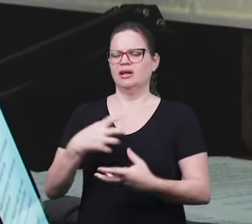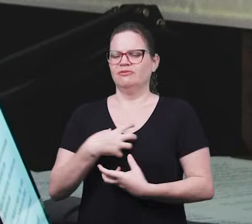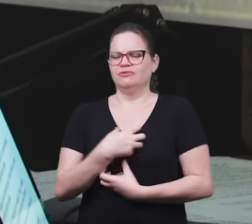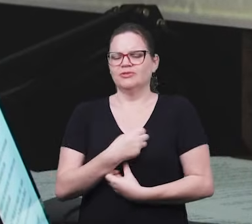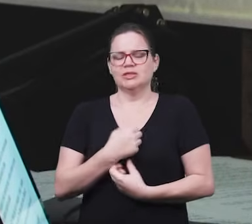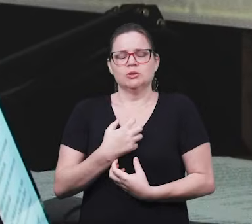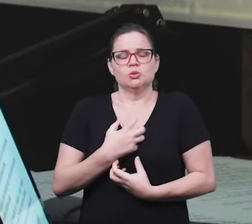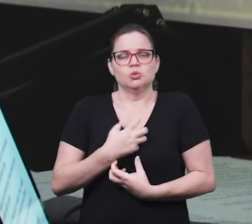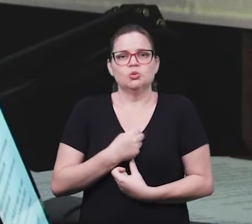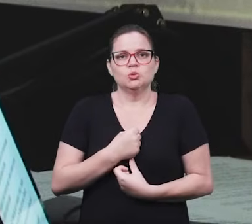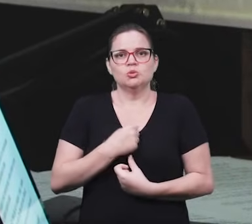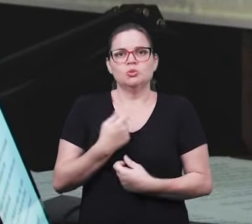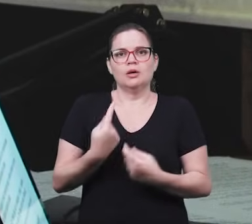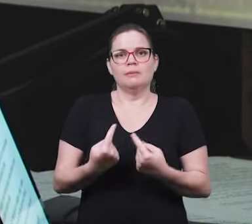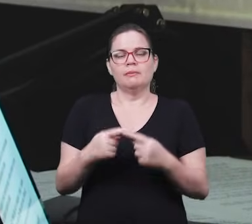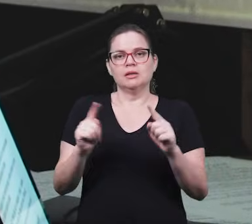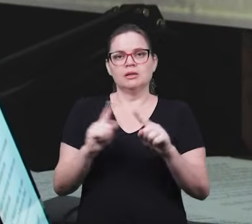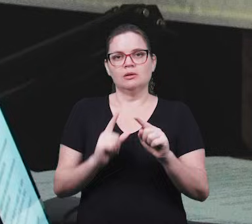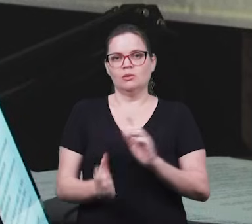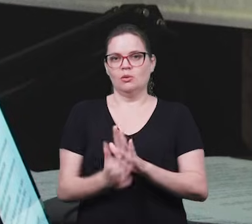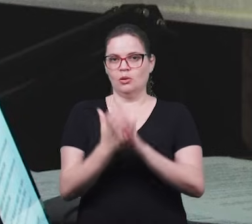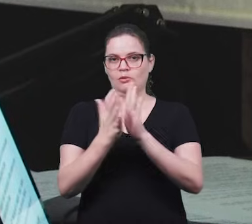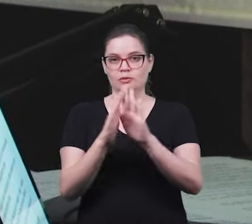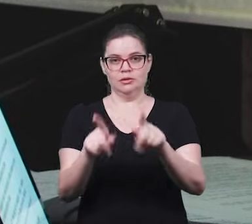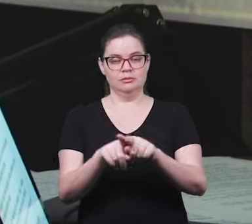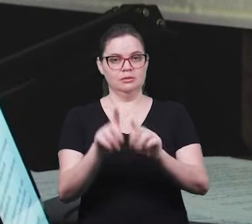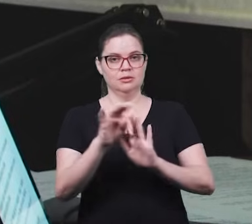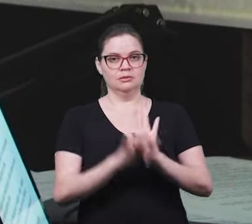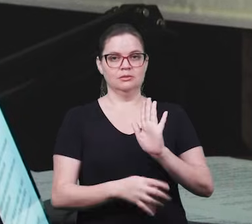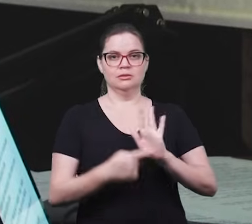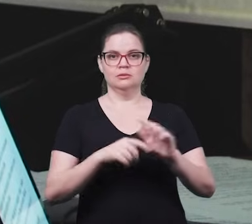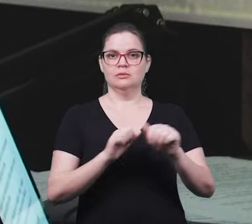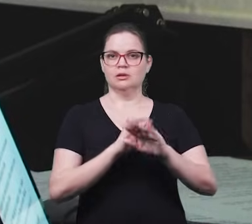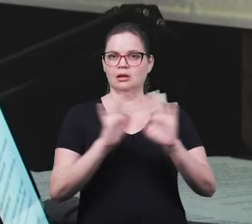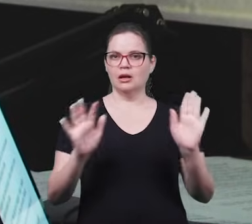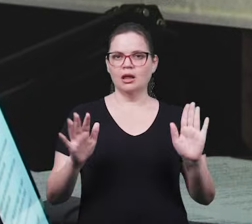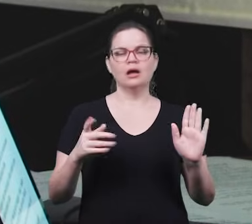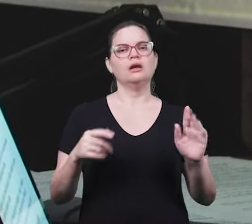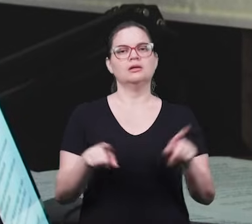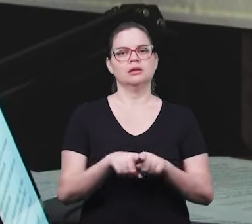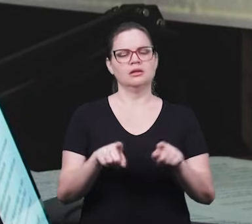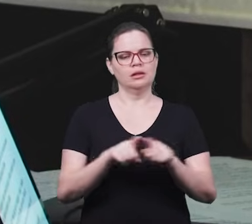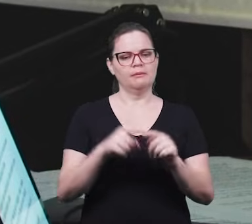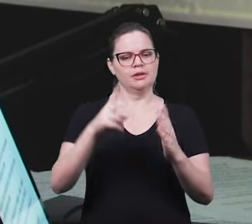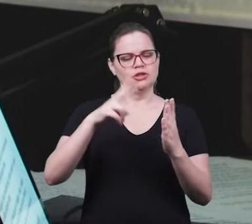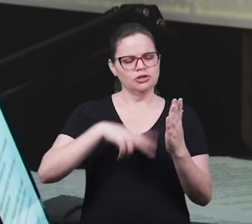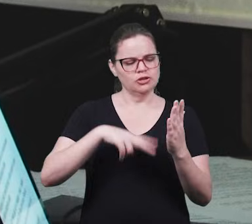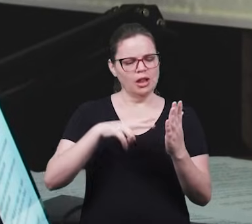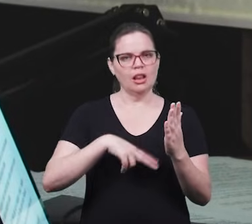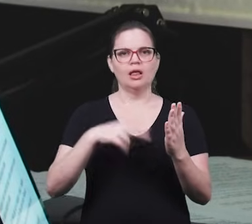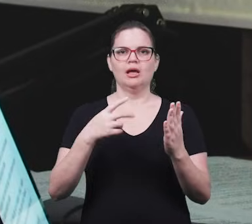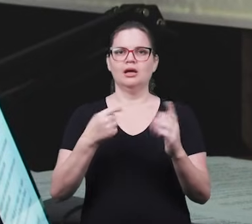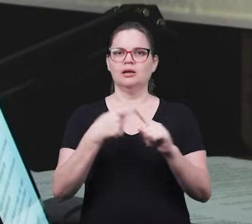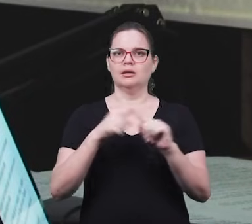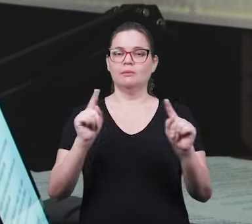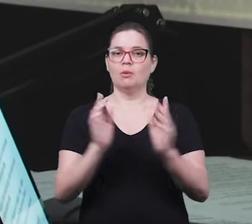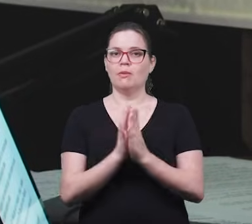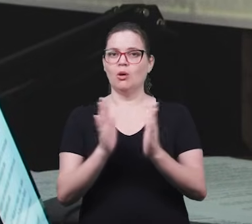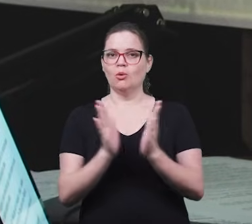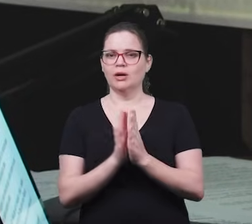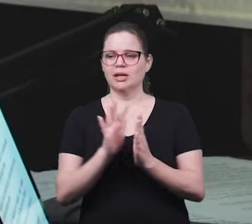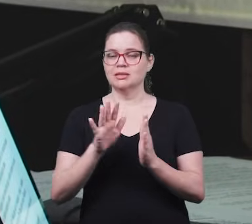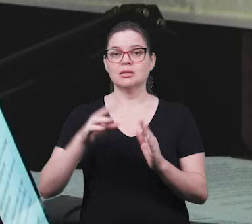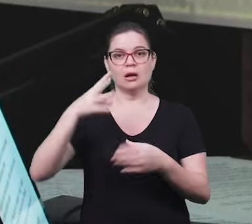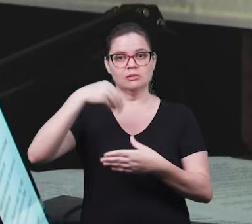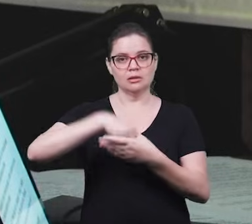aflitos, angustiados, mas vem um louvor, vem um texto lido, vem uma oração no Espírito, às vezes uma profecia no meio do rebanho.